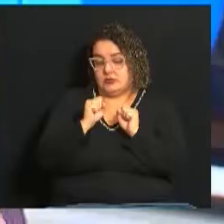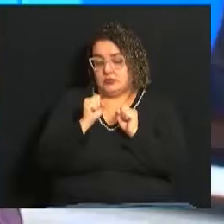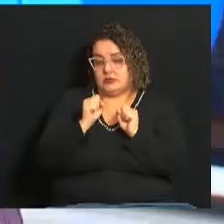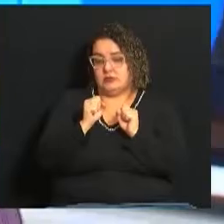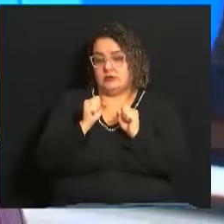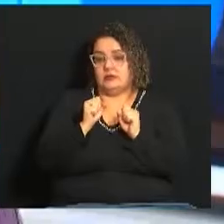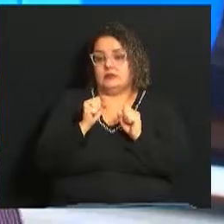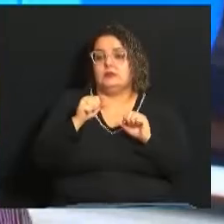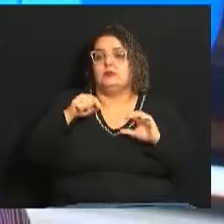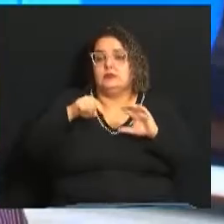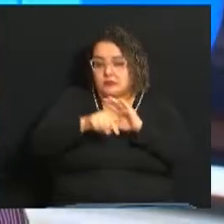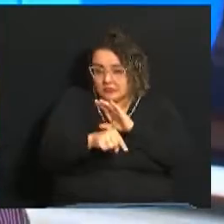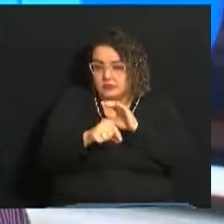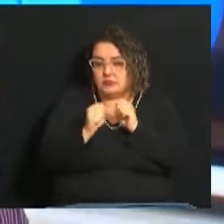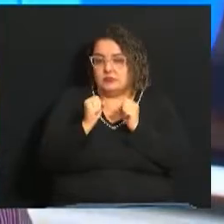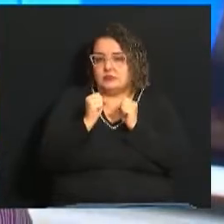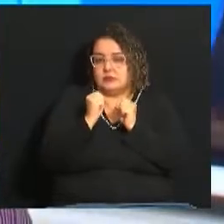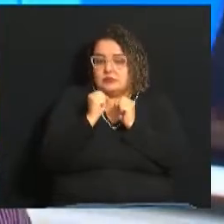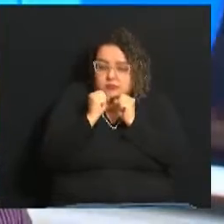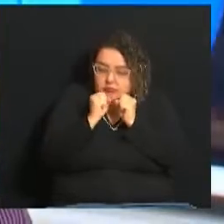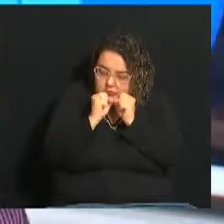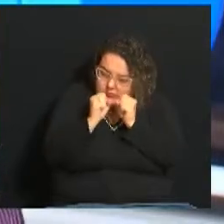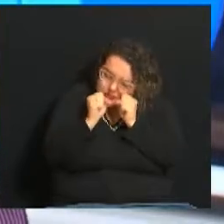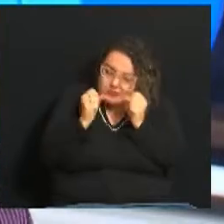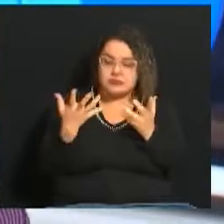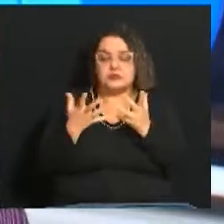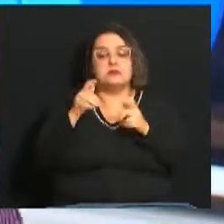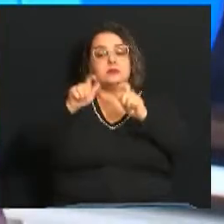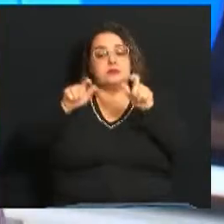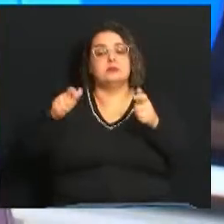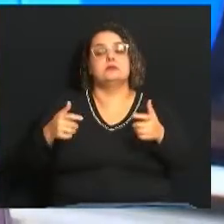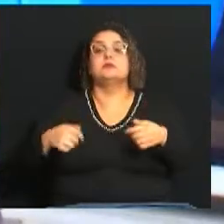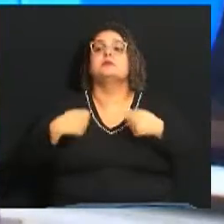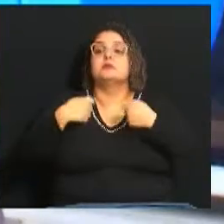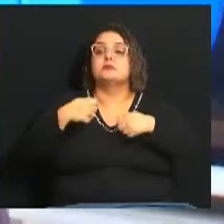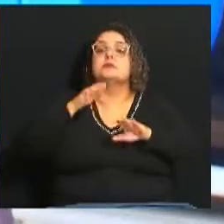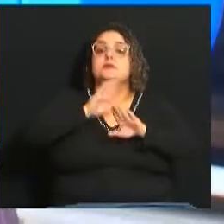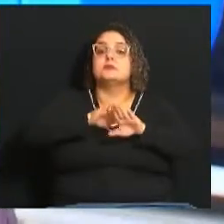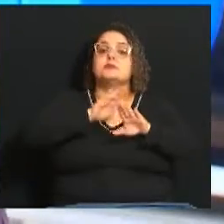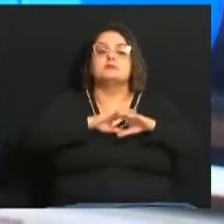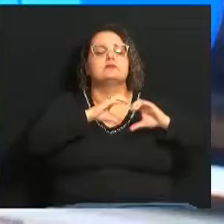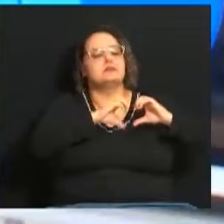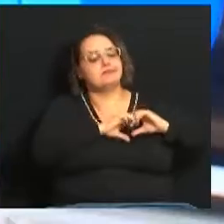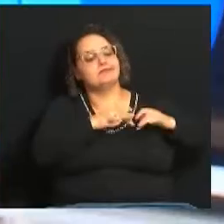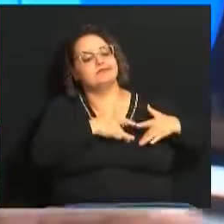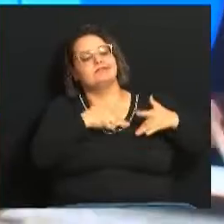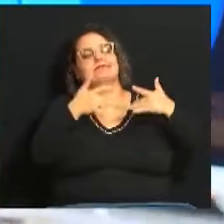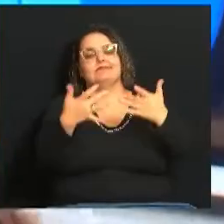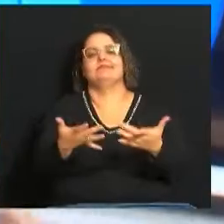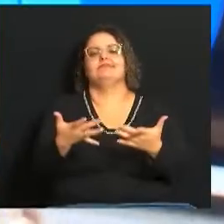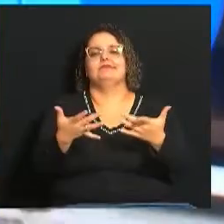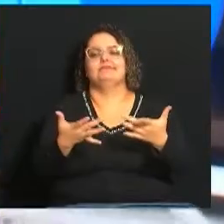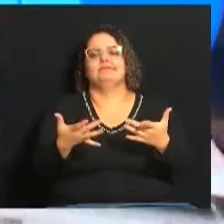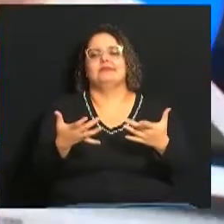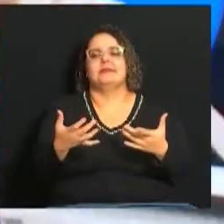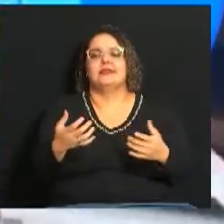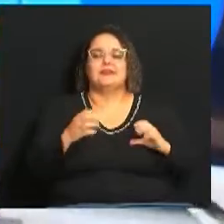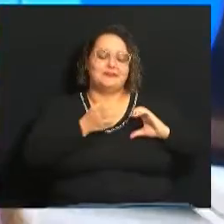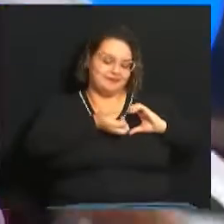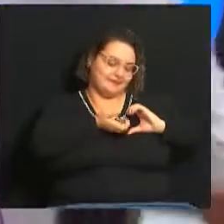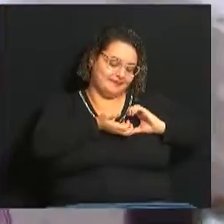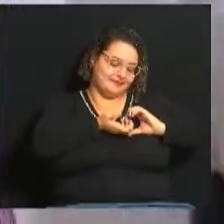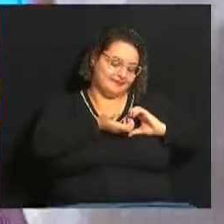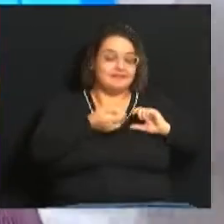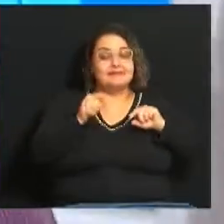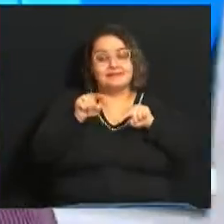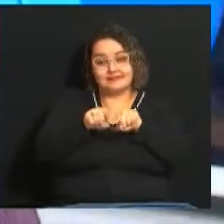mais frios e as pessoas precisam desse gesto que é de amor mas que aquece não só o coração, mas também